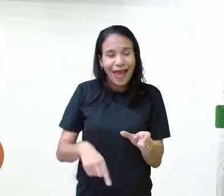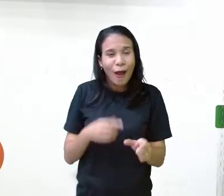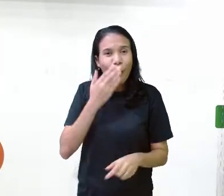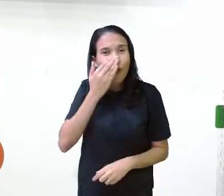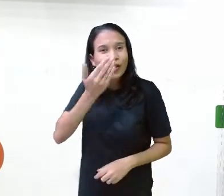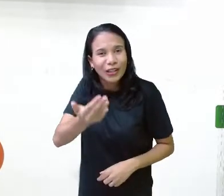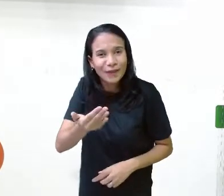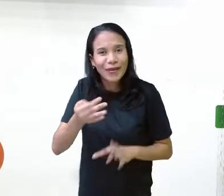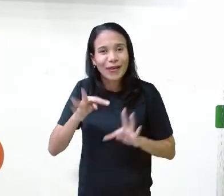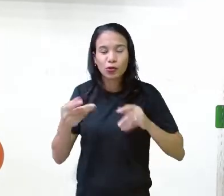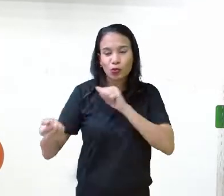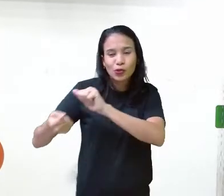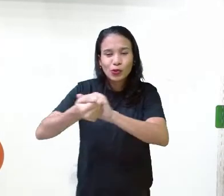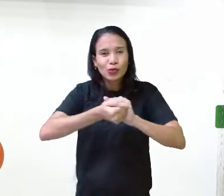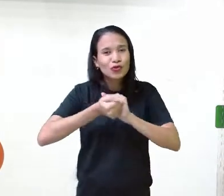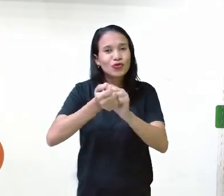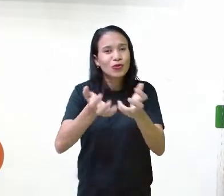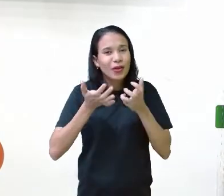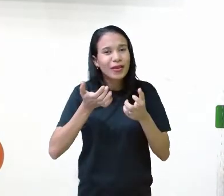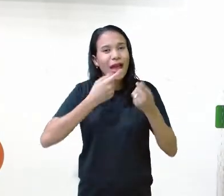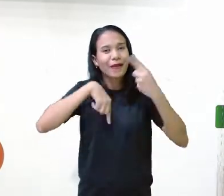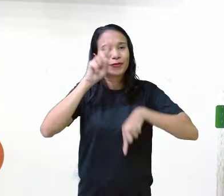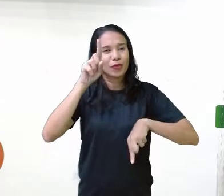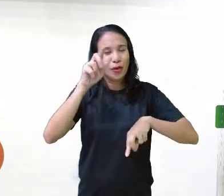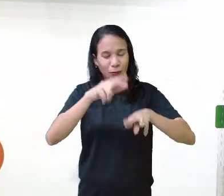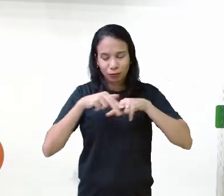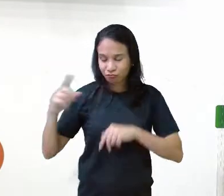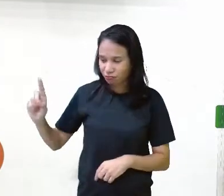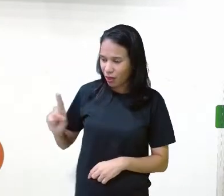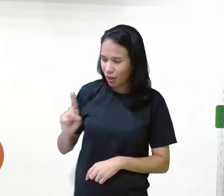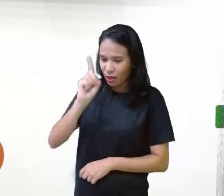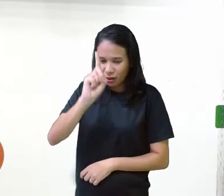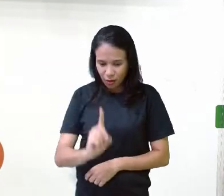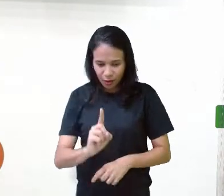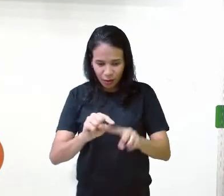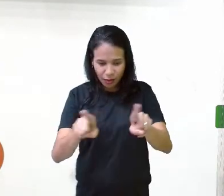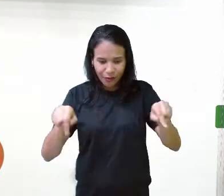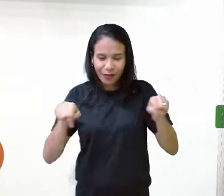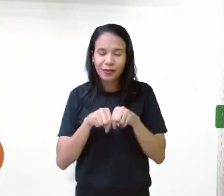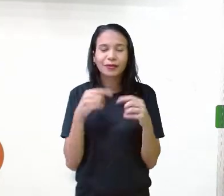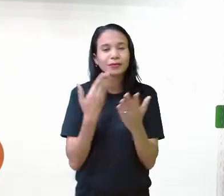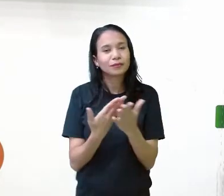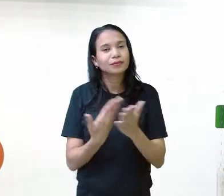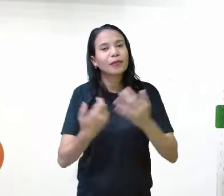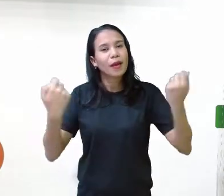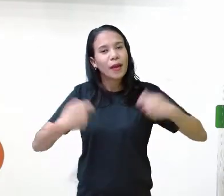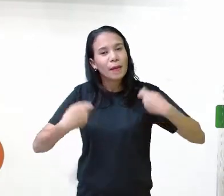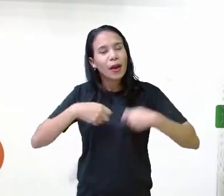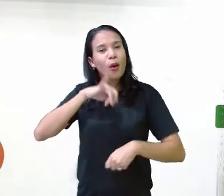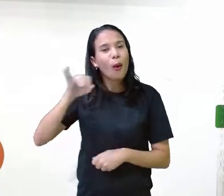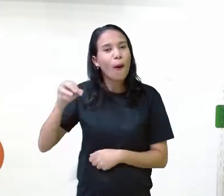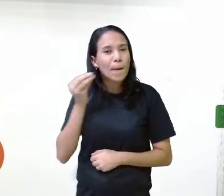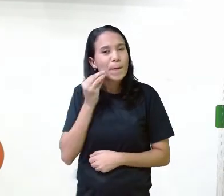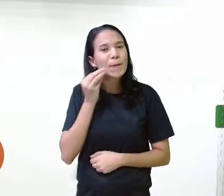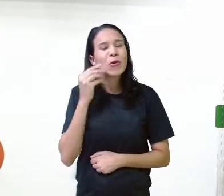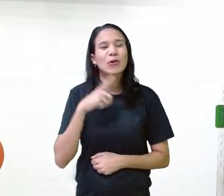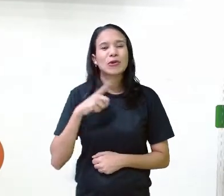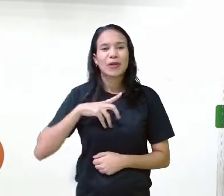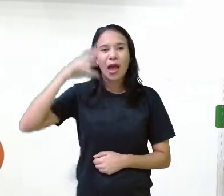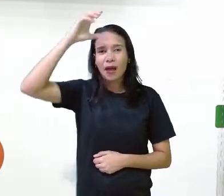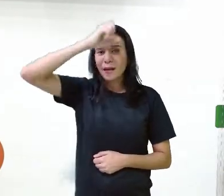todo mundo ali para ganhar. Então, todo mundo que entrou naquela sala de aula, ele precisa ser oportunizado, ele precisa ser